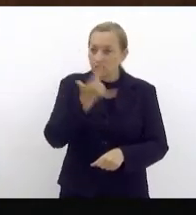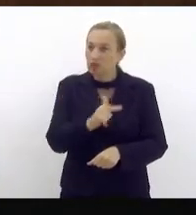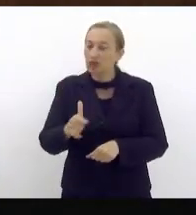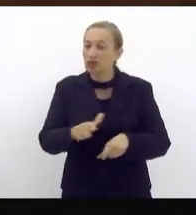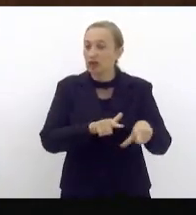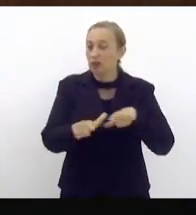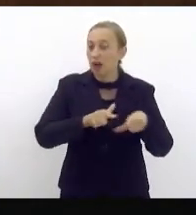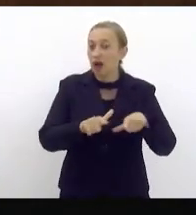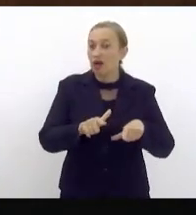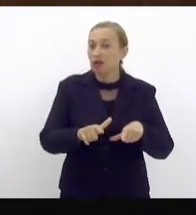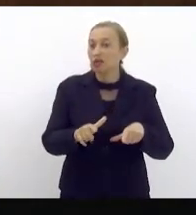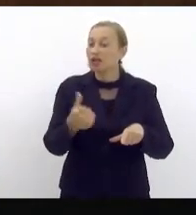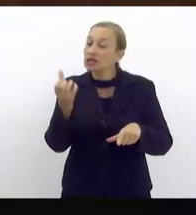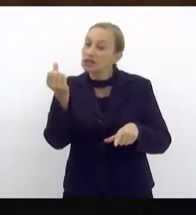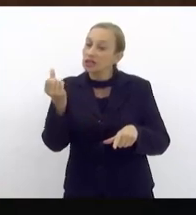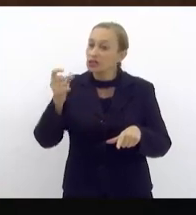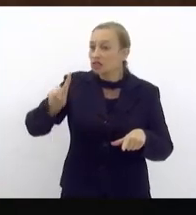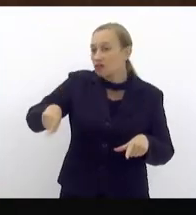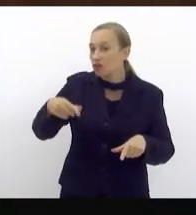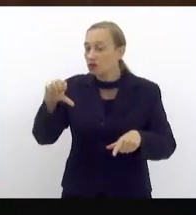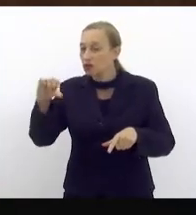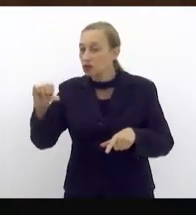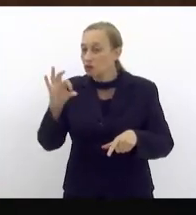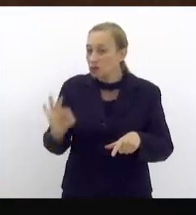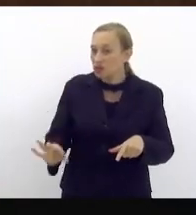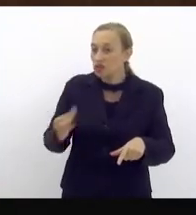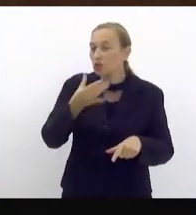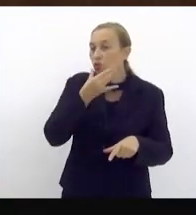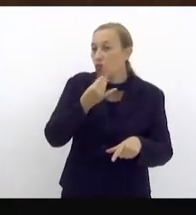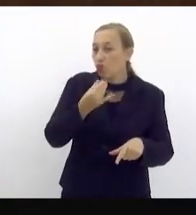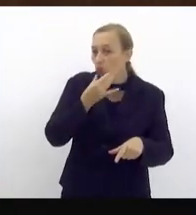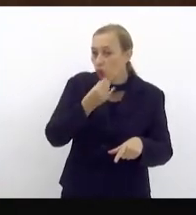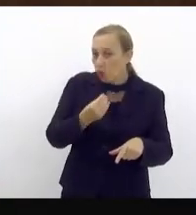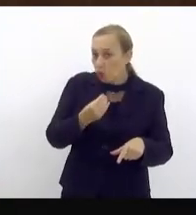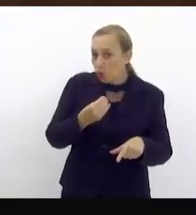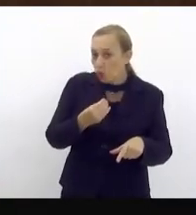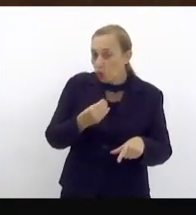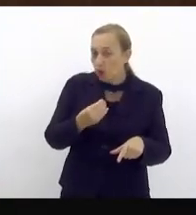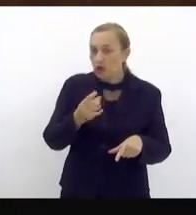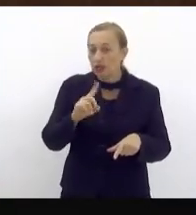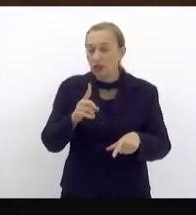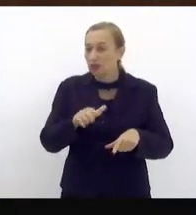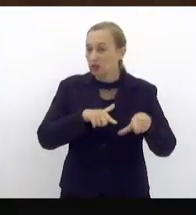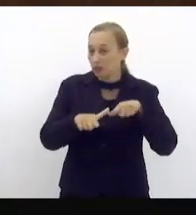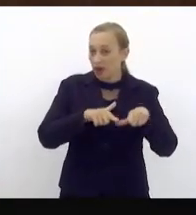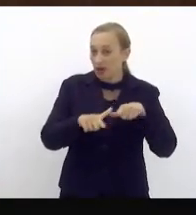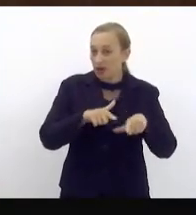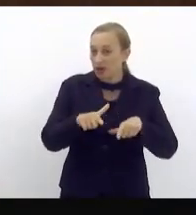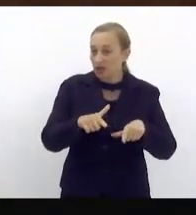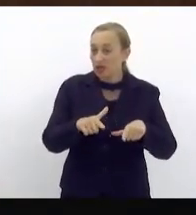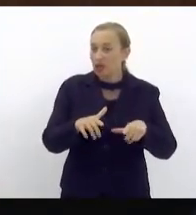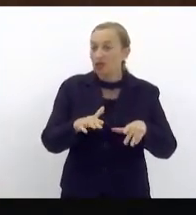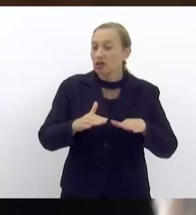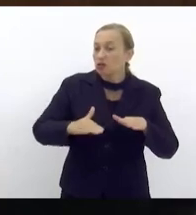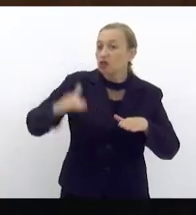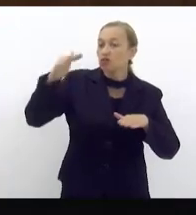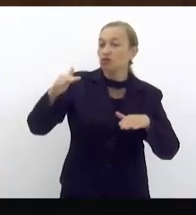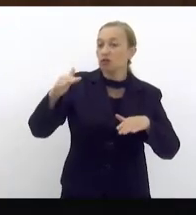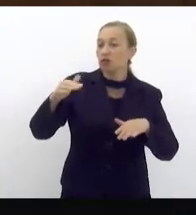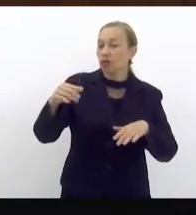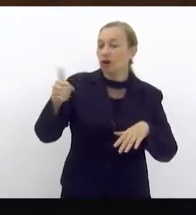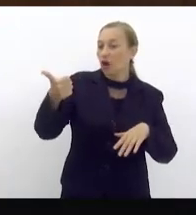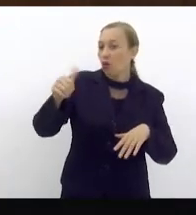enquanto 6,9% dos homens estavam desocupa esse índice subia para